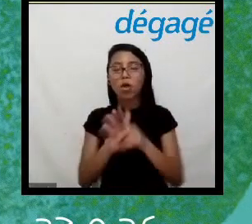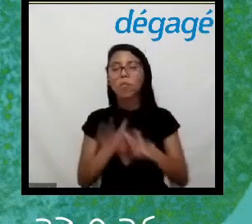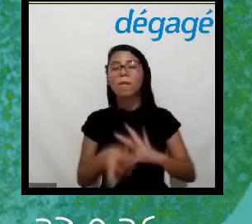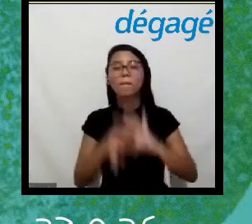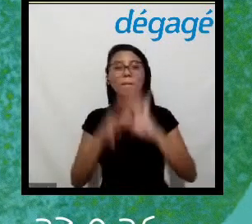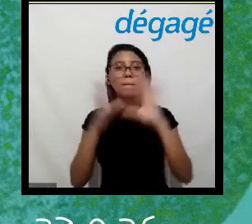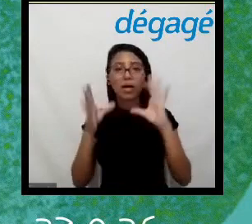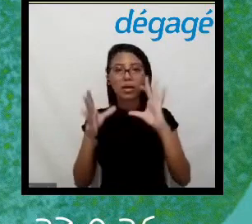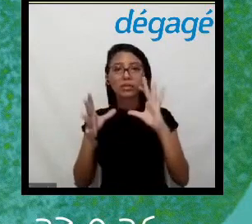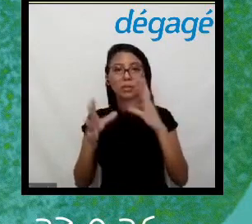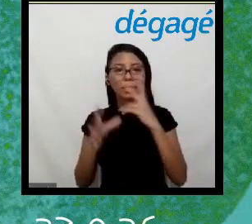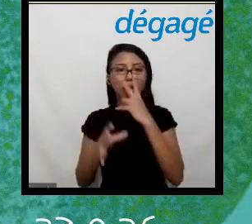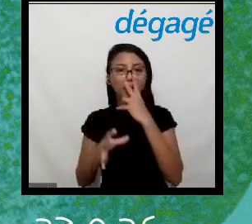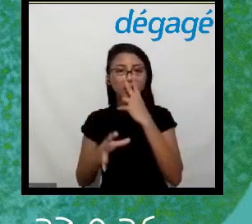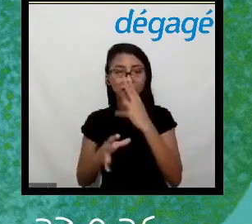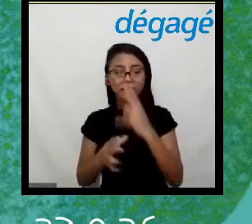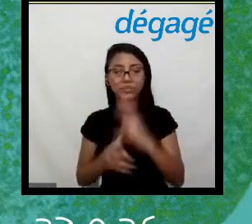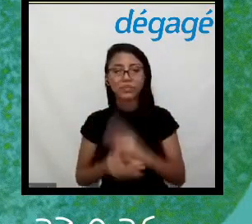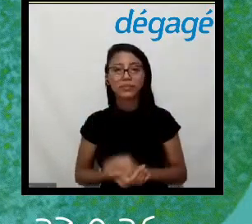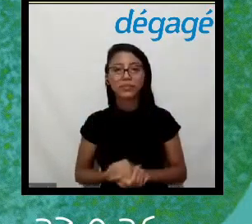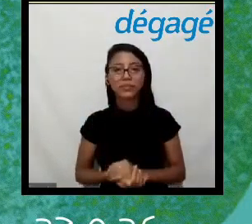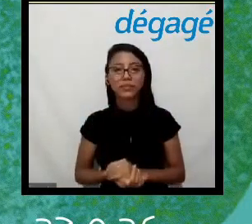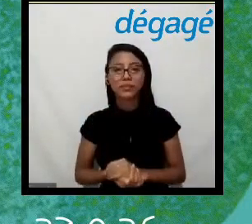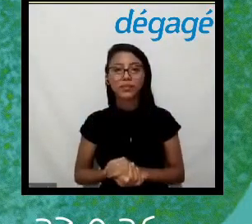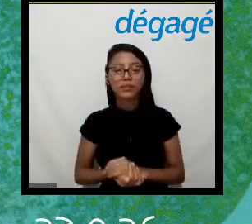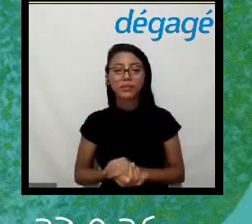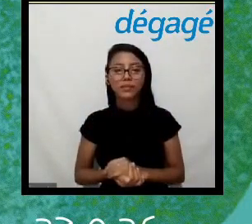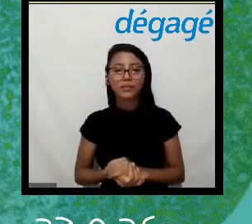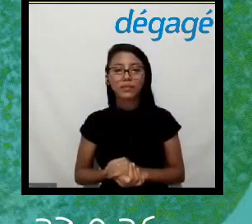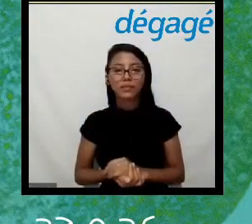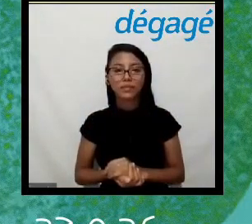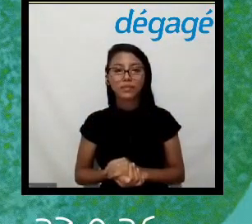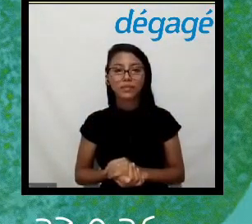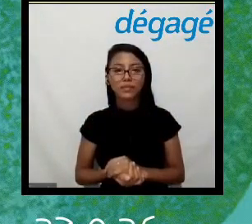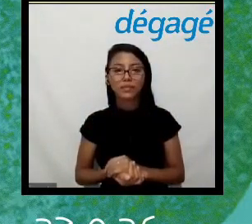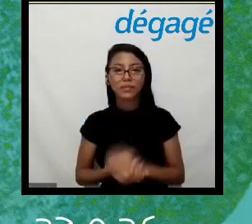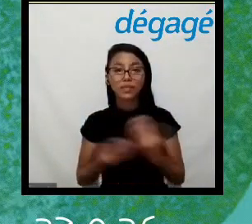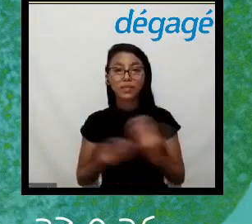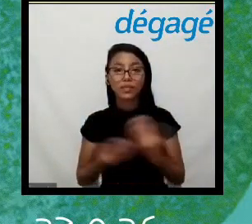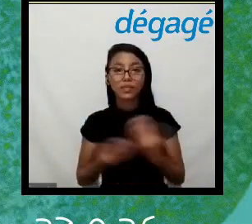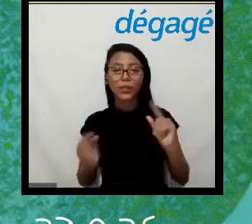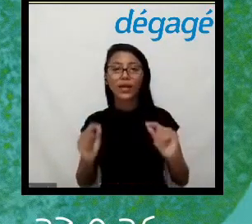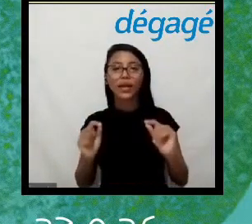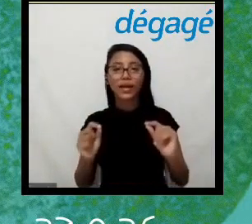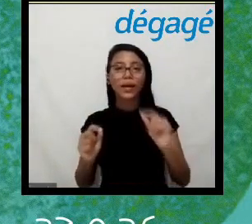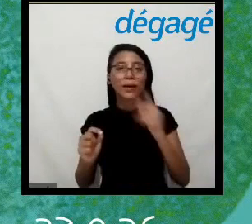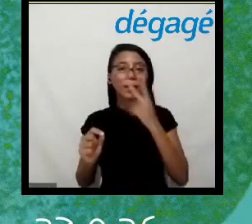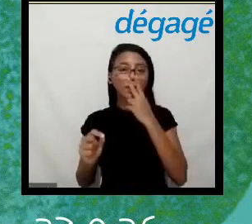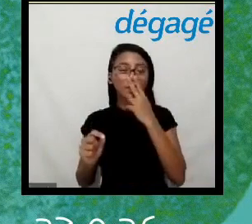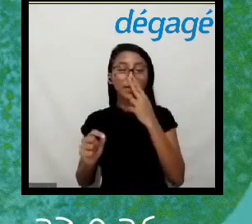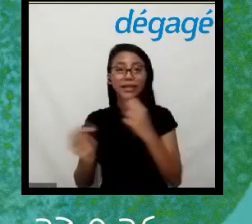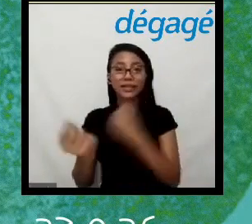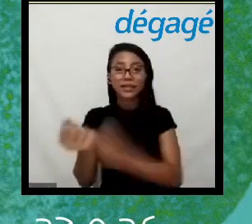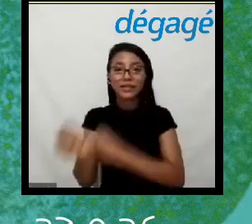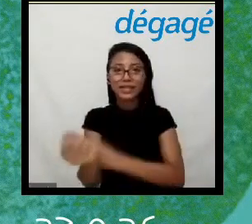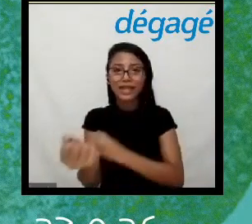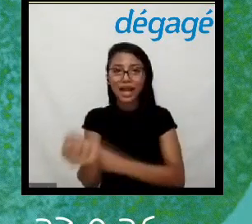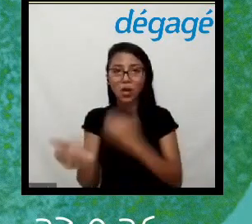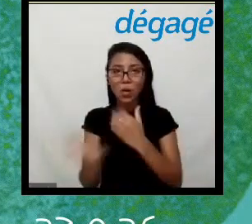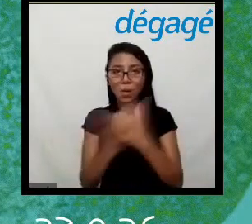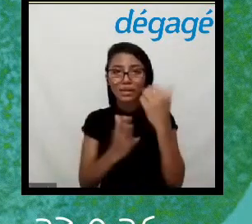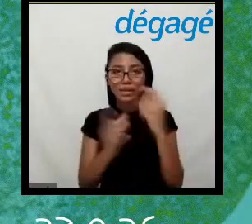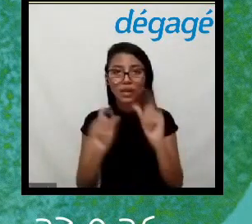livro. Eu tenho uma mania, na verdade, de começar a ler os livros pelo final. E aí, quando eu li esse final,